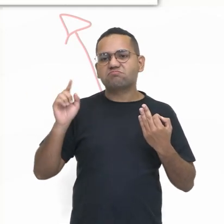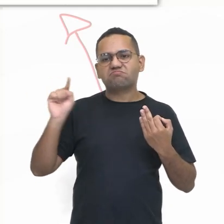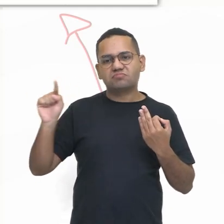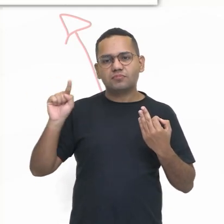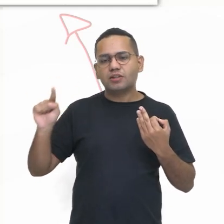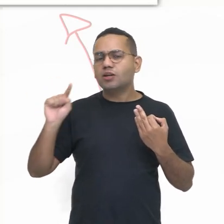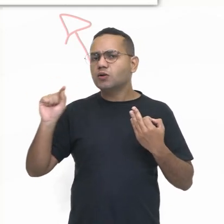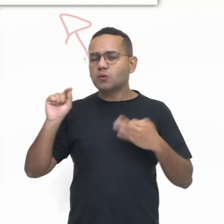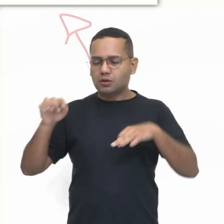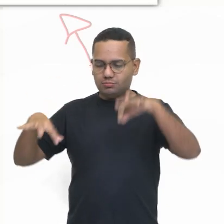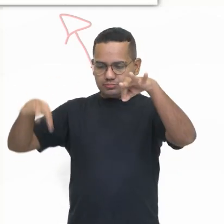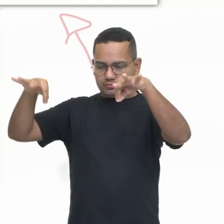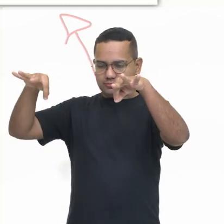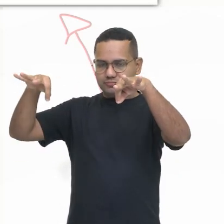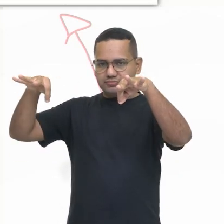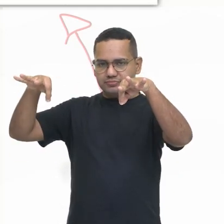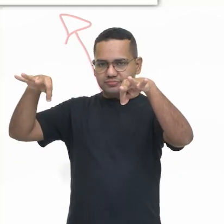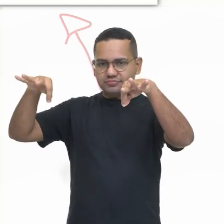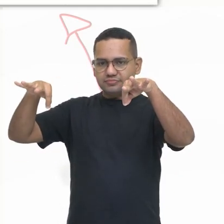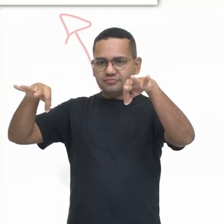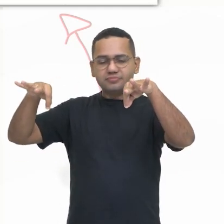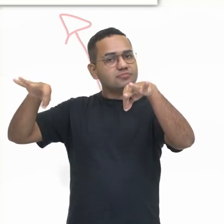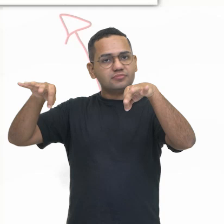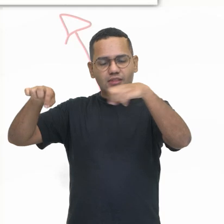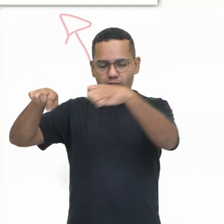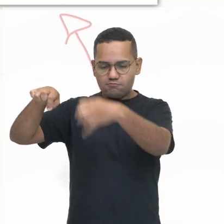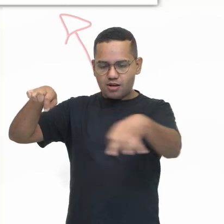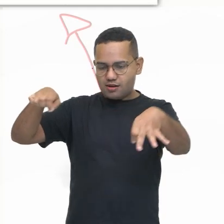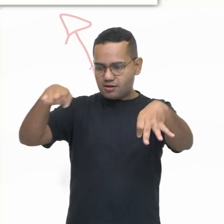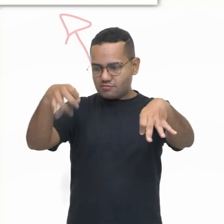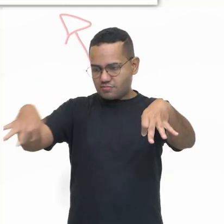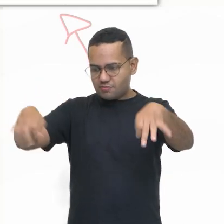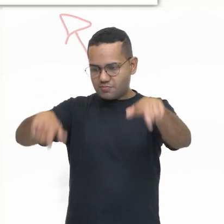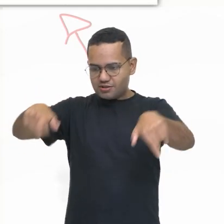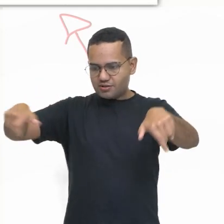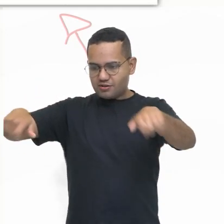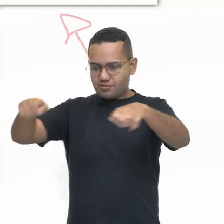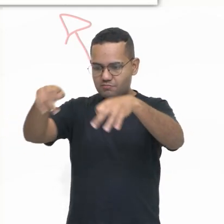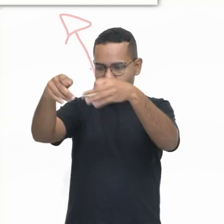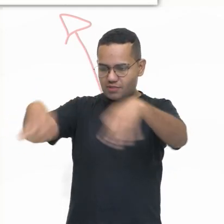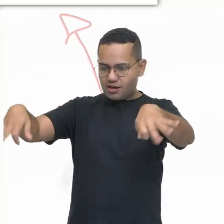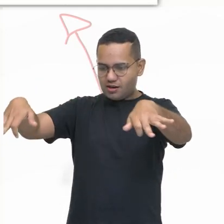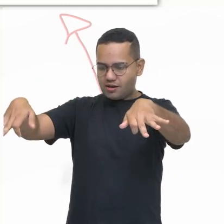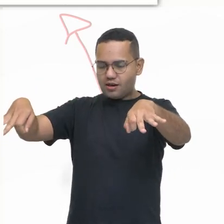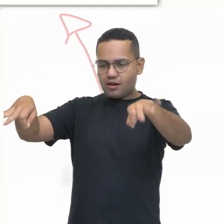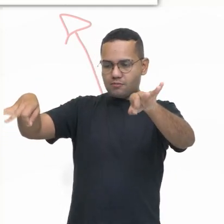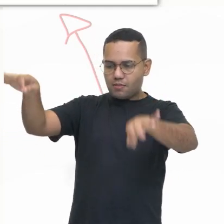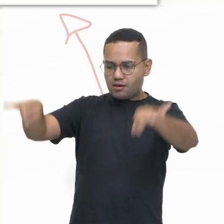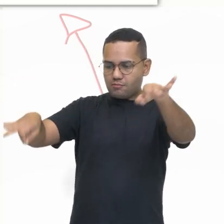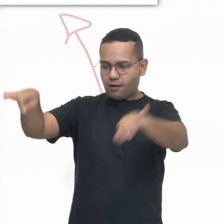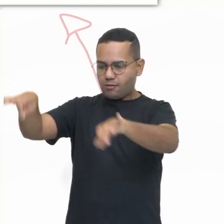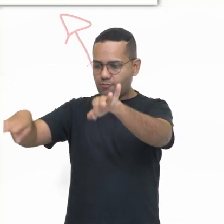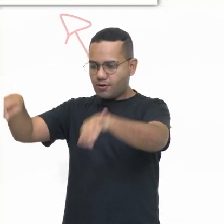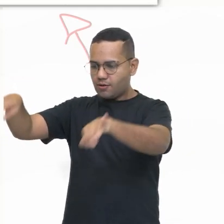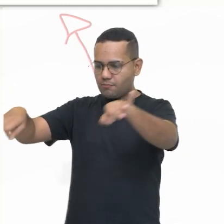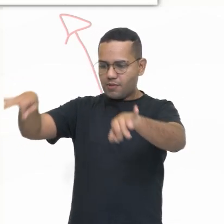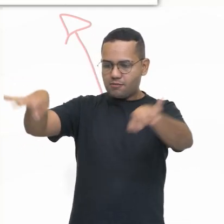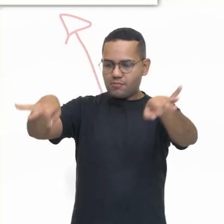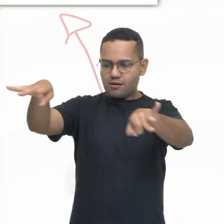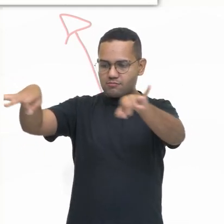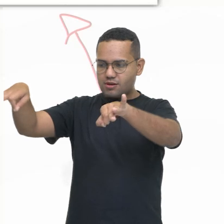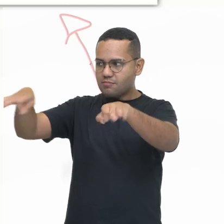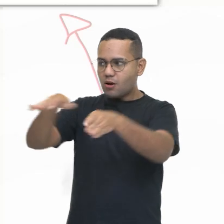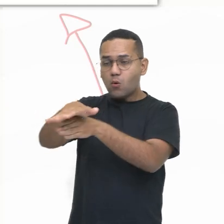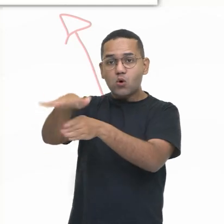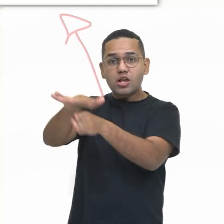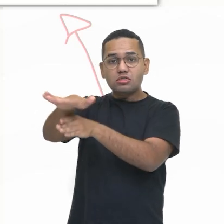duas mãozinhas ali manipulando nossas mentes, nossas cabeças, não é verdade? Aquilo que a gente